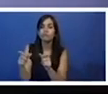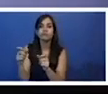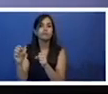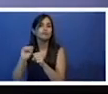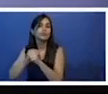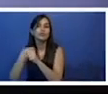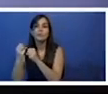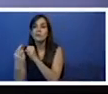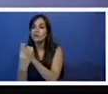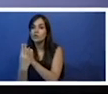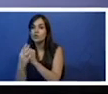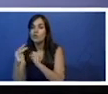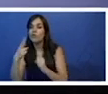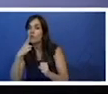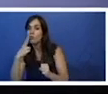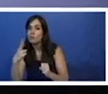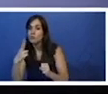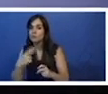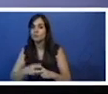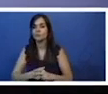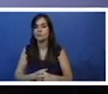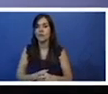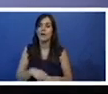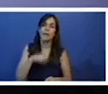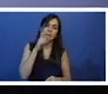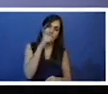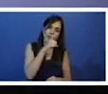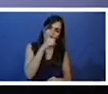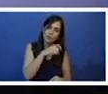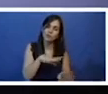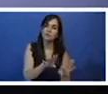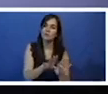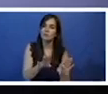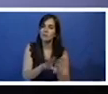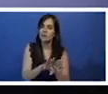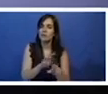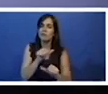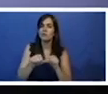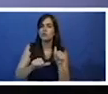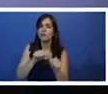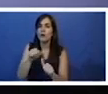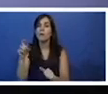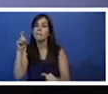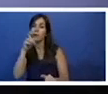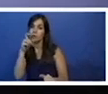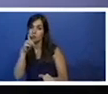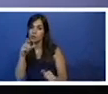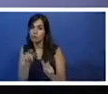fumo. E o verbo mentir, no substantivo mentira.